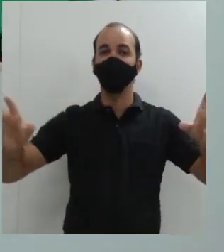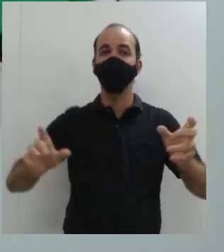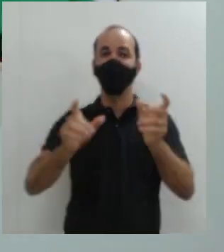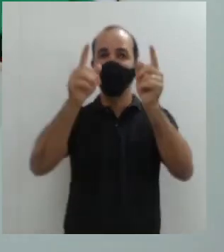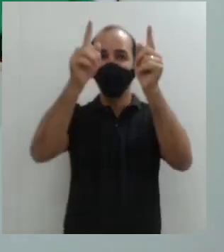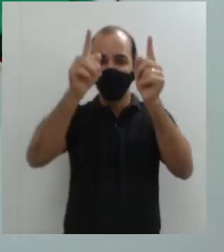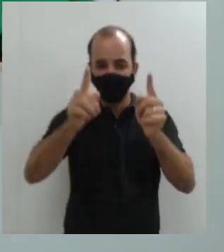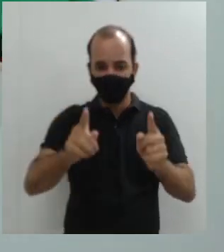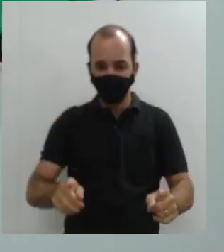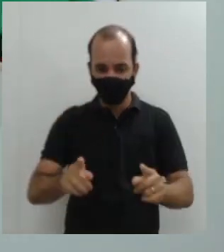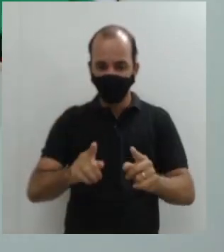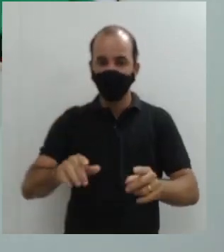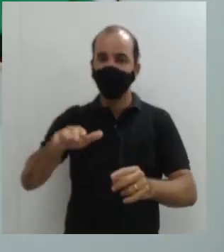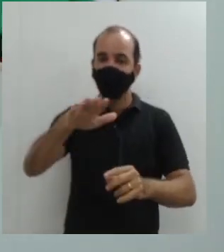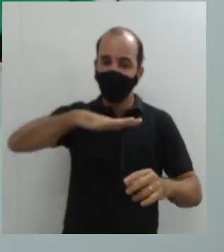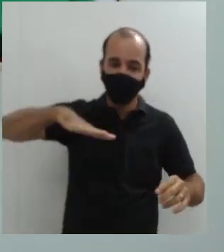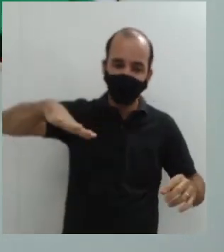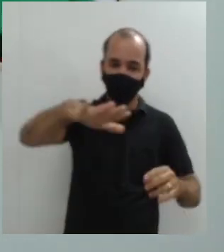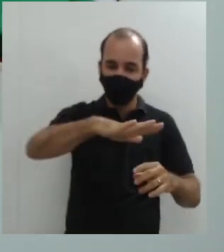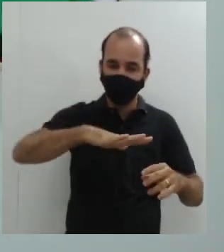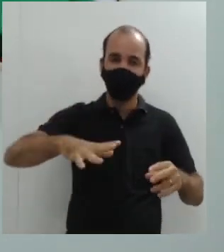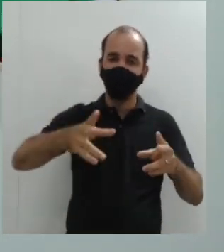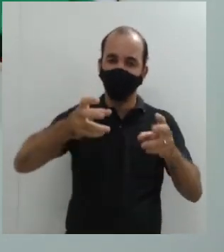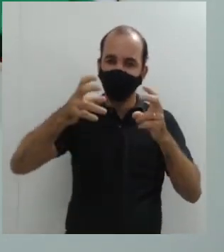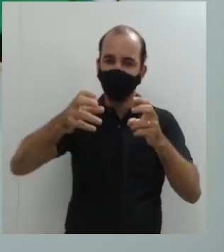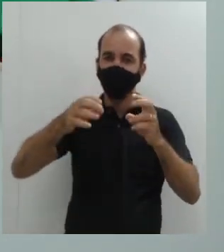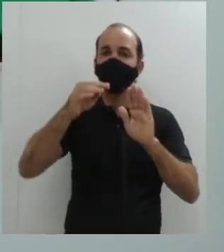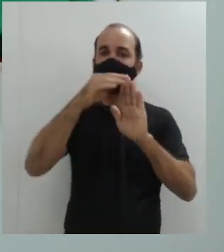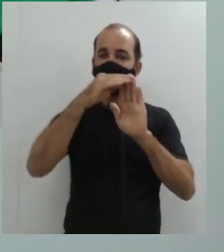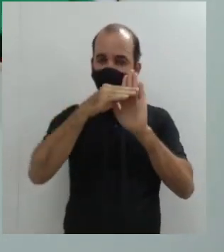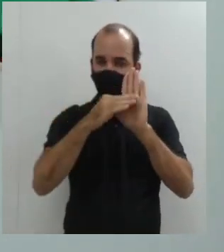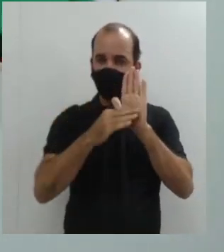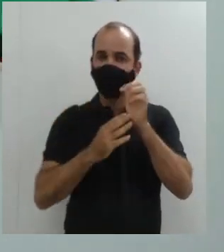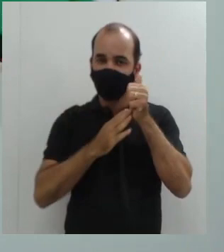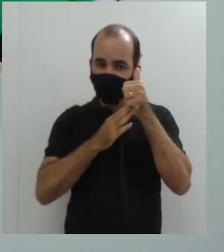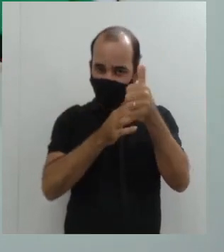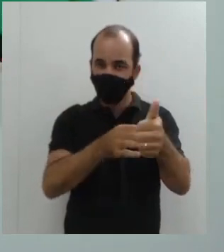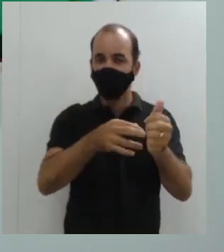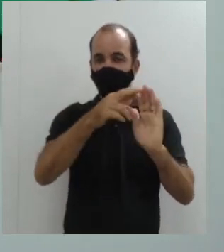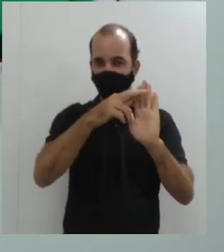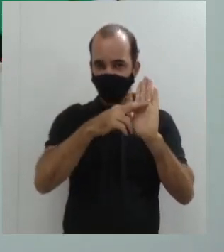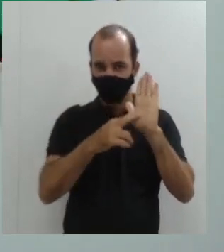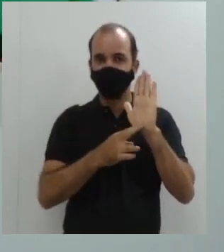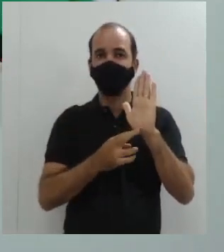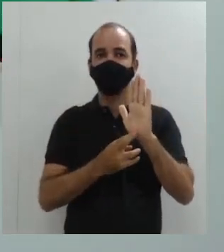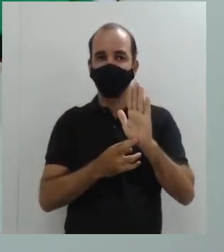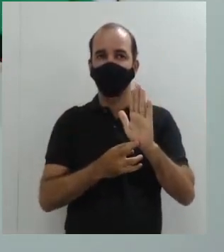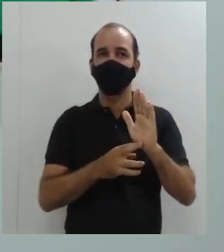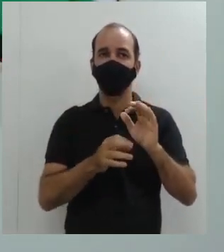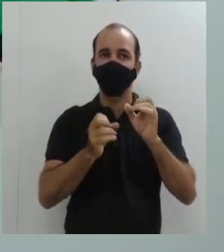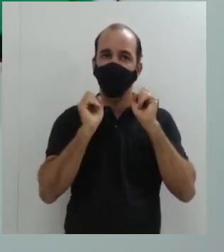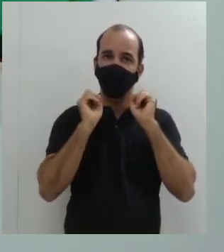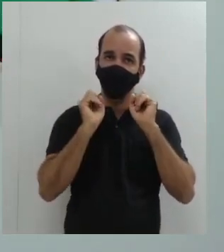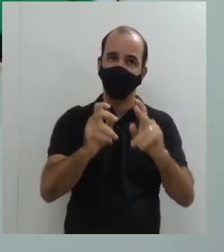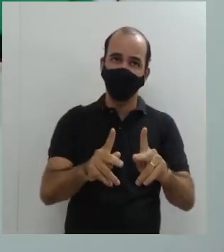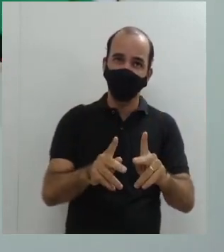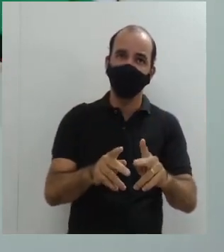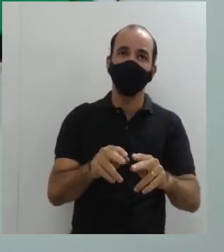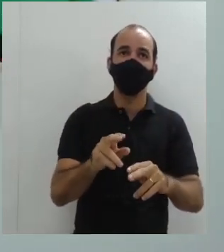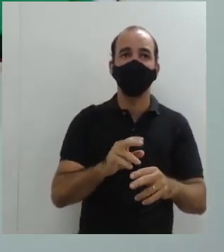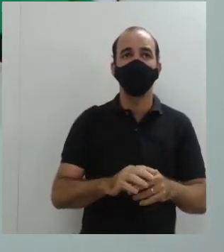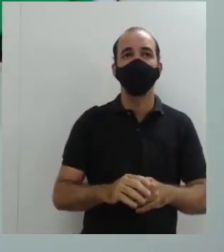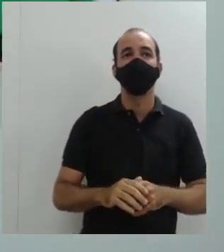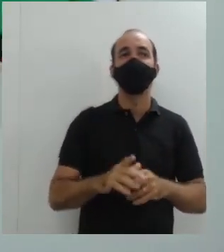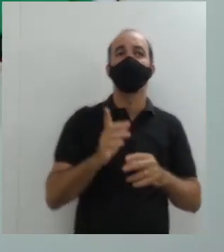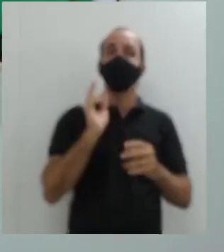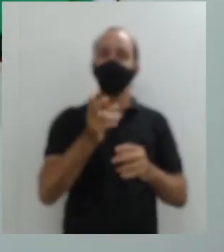definir assim a sua área, tá bom? Beleza? Não perde essa dica, tá certo? Tenta sempre planificar a figura